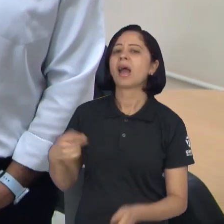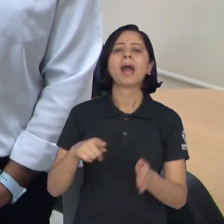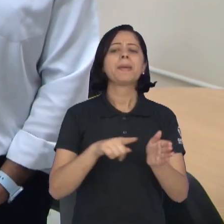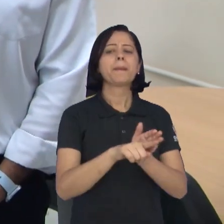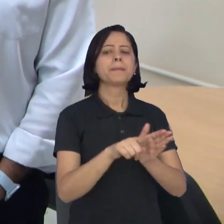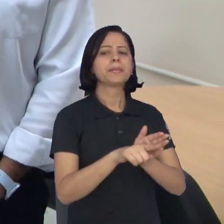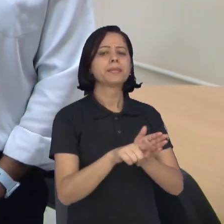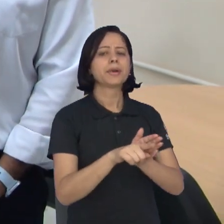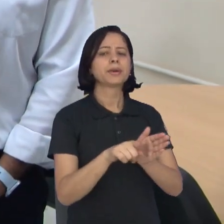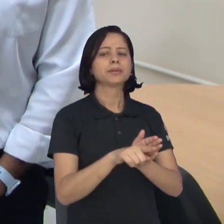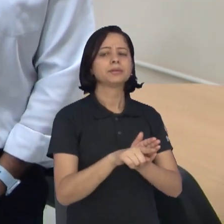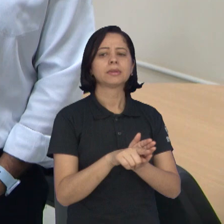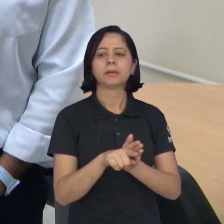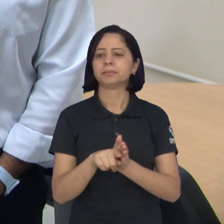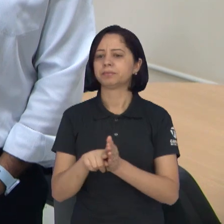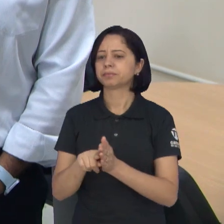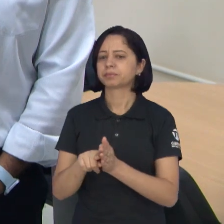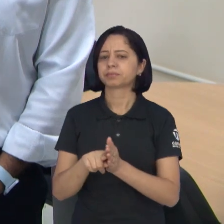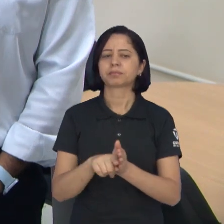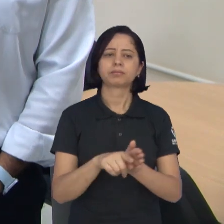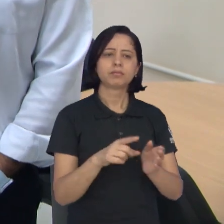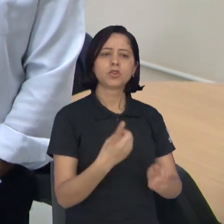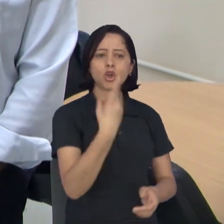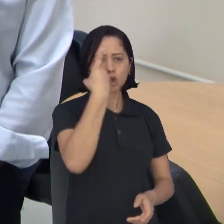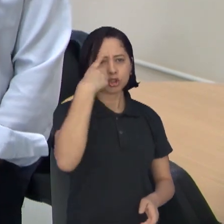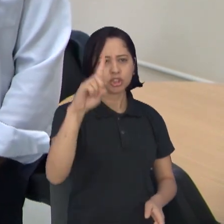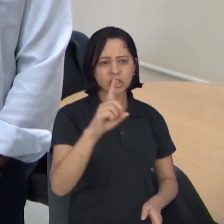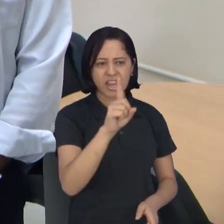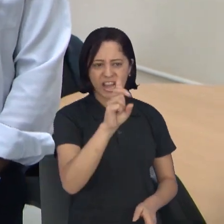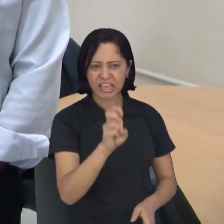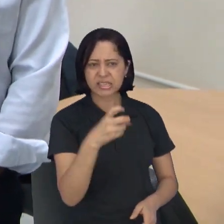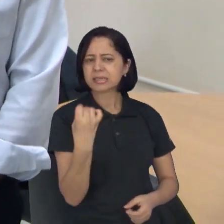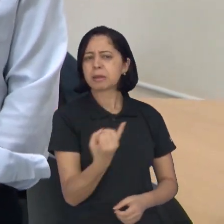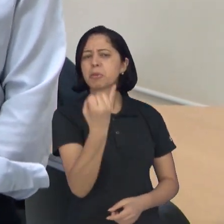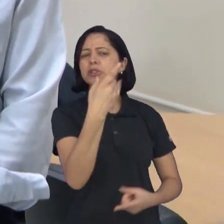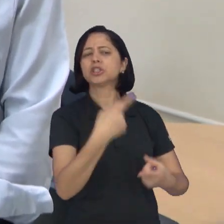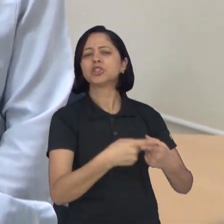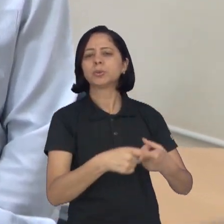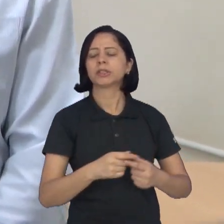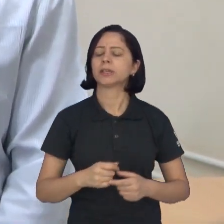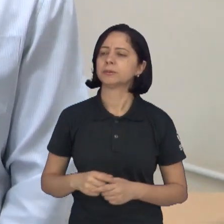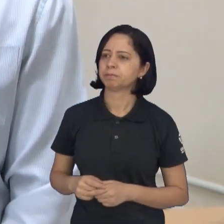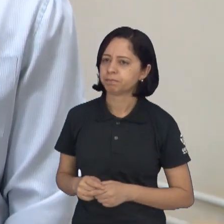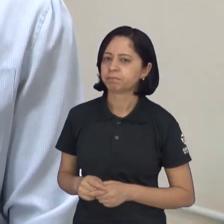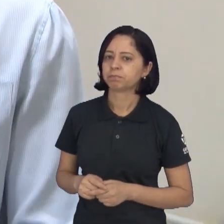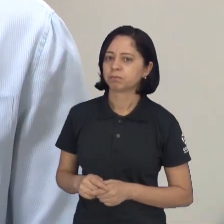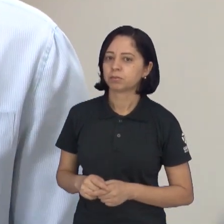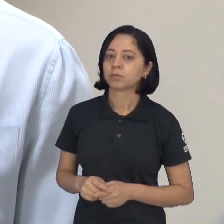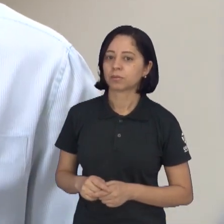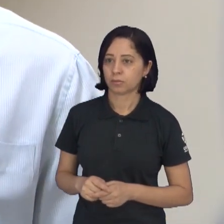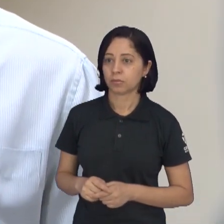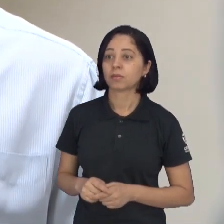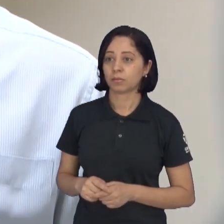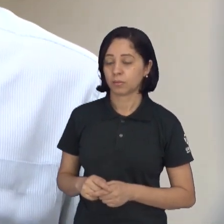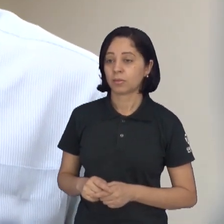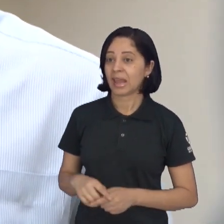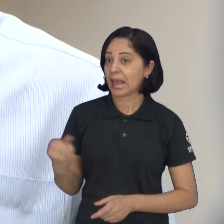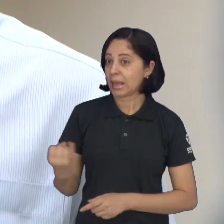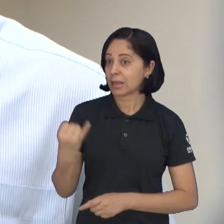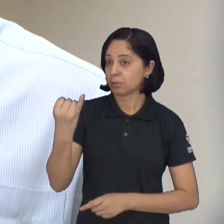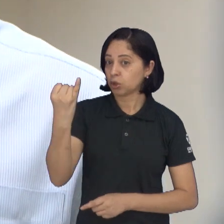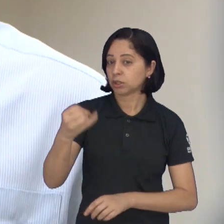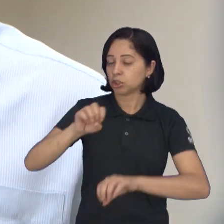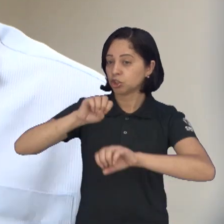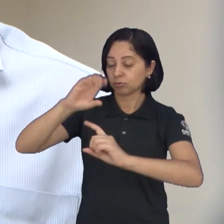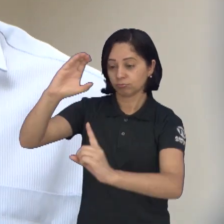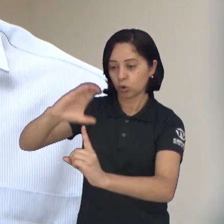importância do dia 15 de março, né, do Dia do Consumidor? Nós entendemos que a importância para o consumidor é a sua orientação.